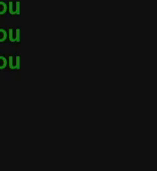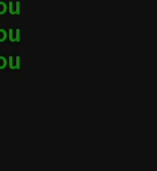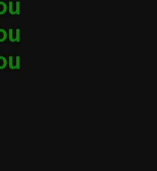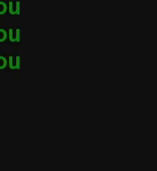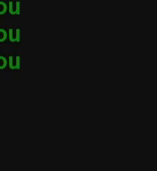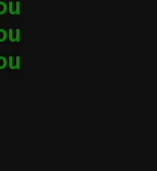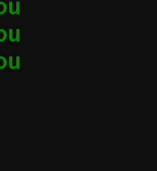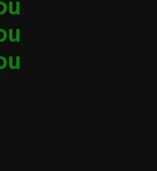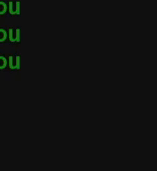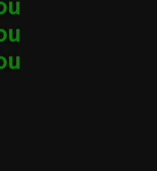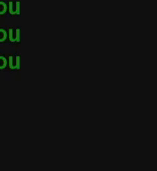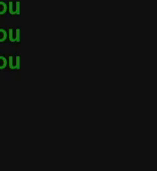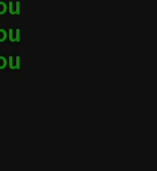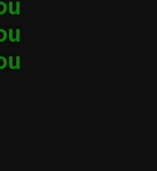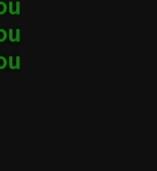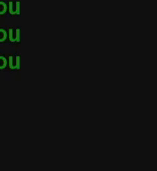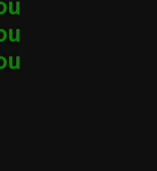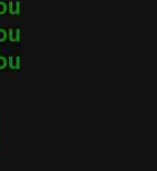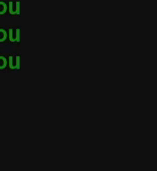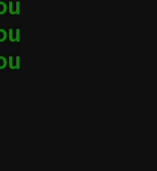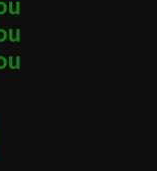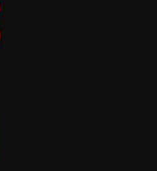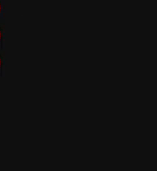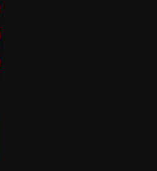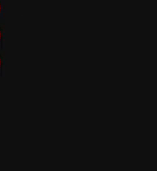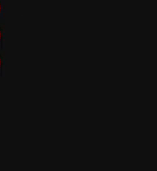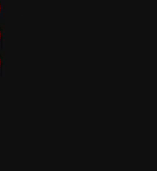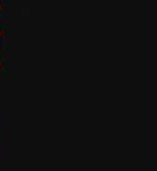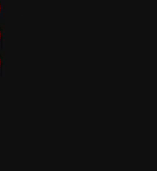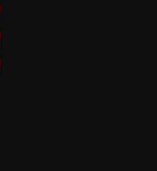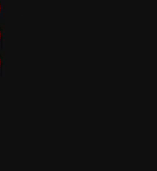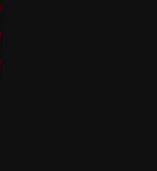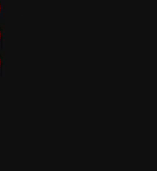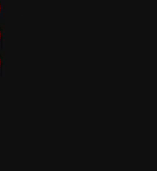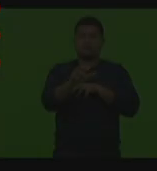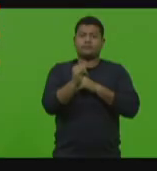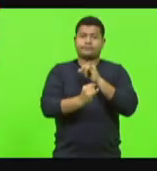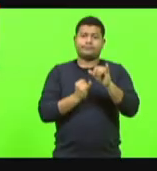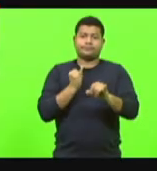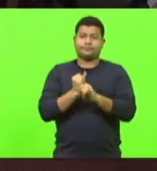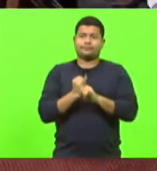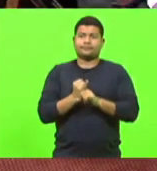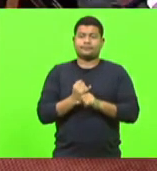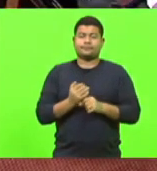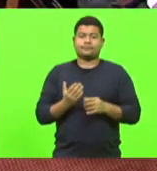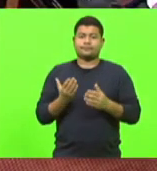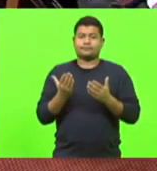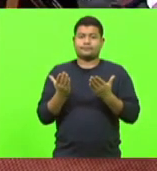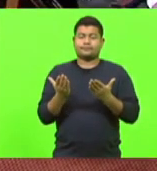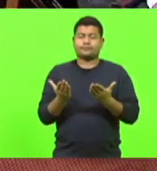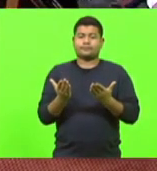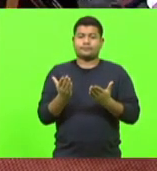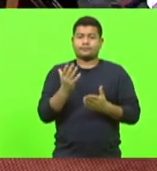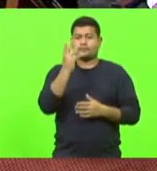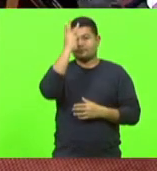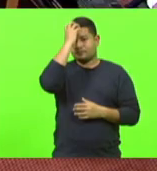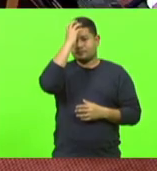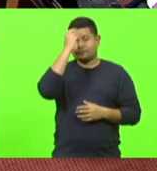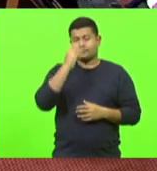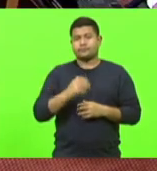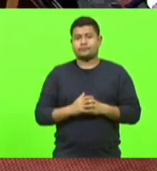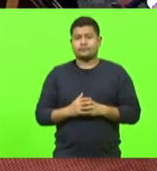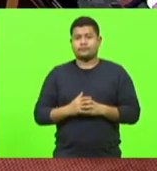as peças o dia que abra o painel para votação remota ou volta a deputado Ismael dos Santos